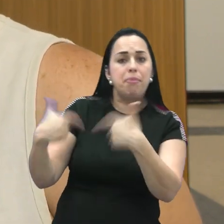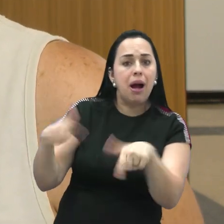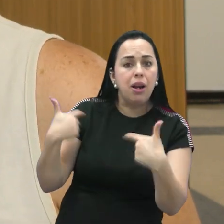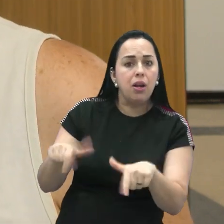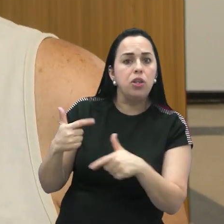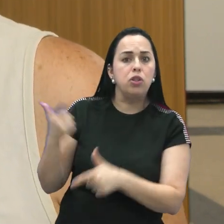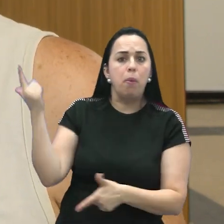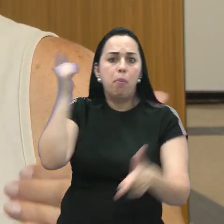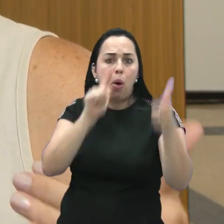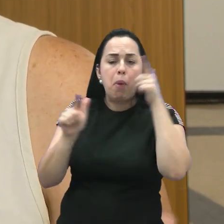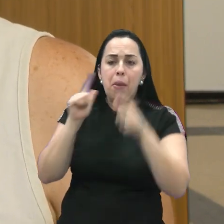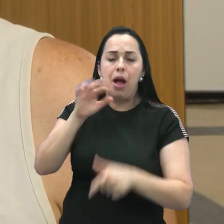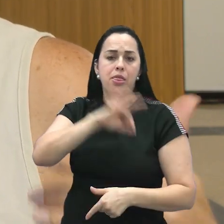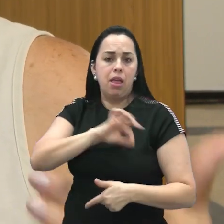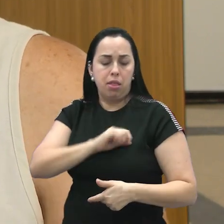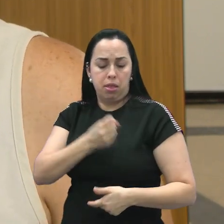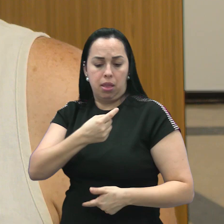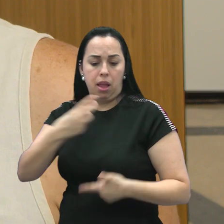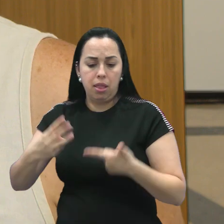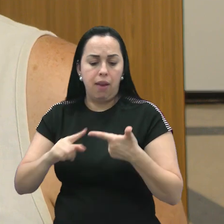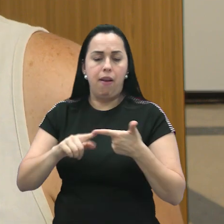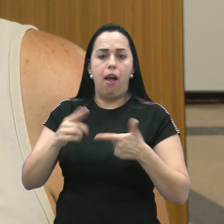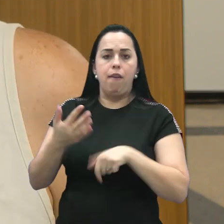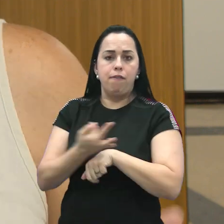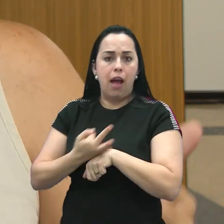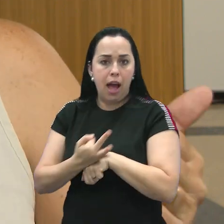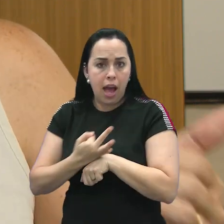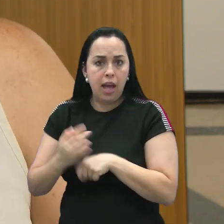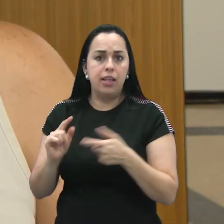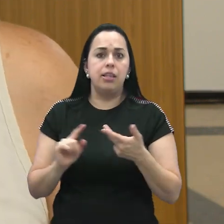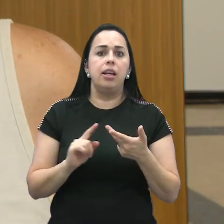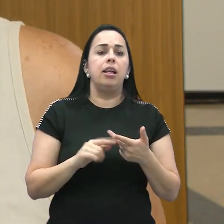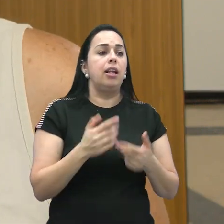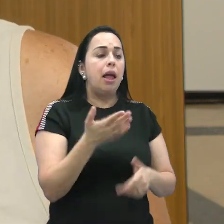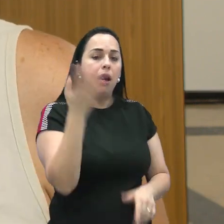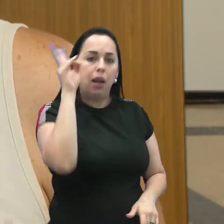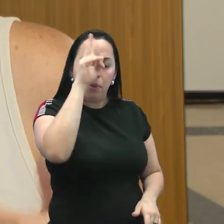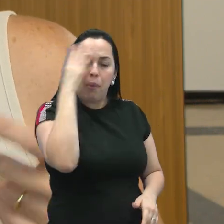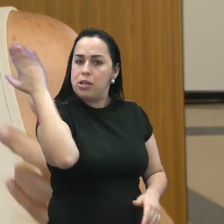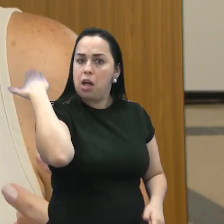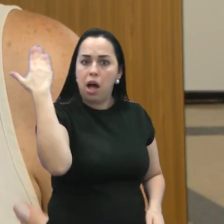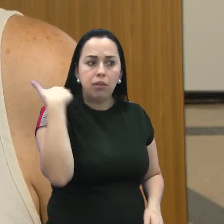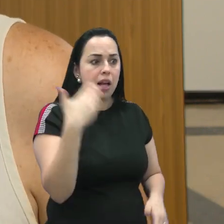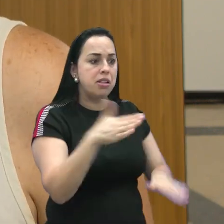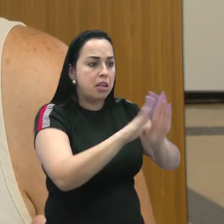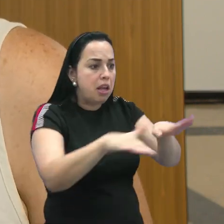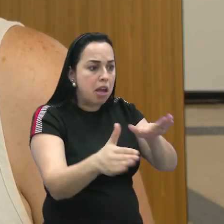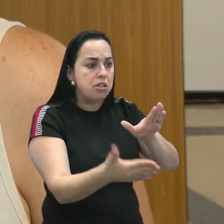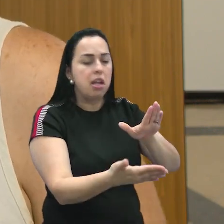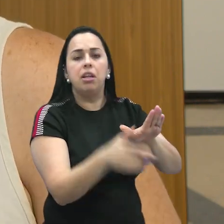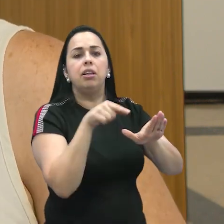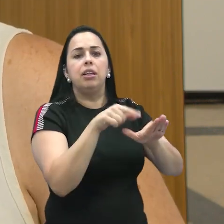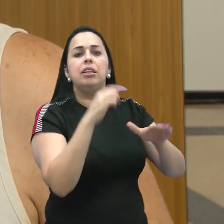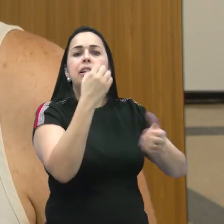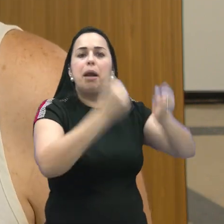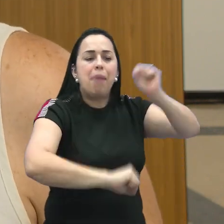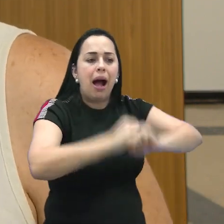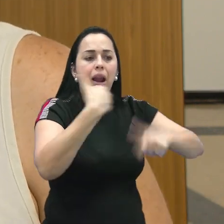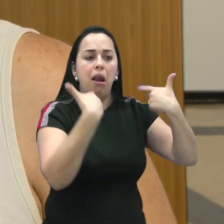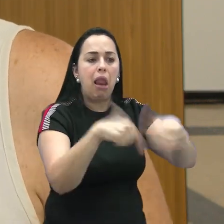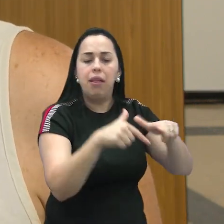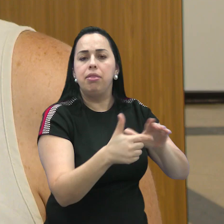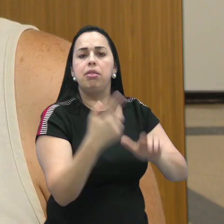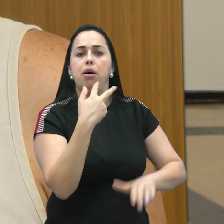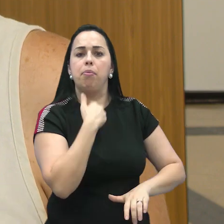e das trabalhadoras, 13º, férias, quando tiraram crianças de fábrica. Tudo isso foi tensionado,